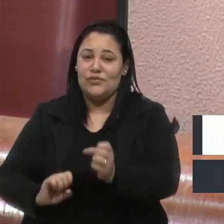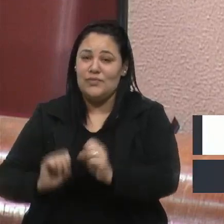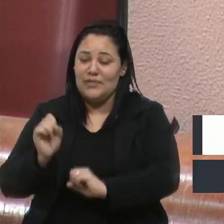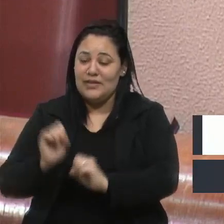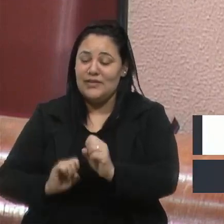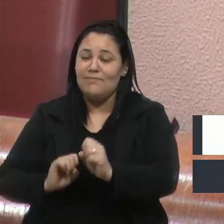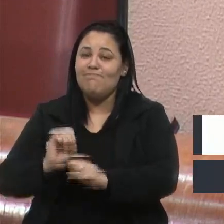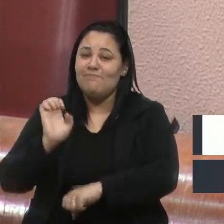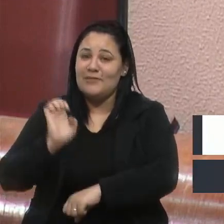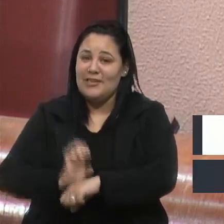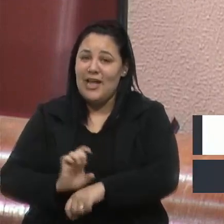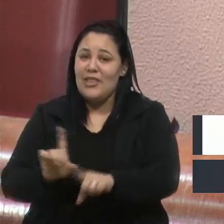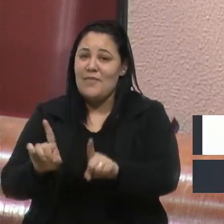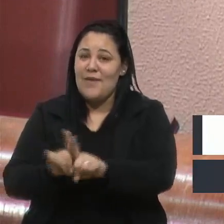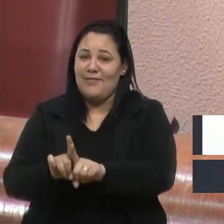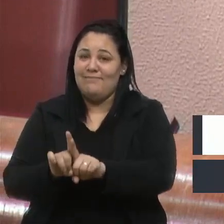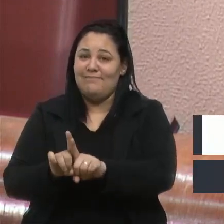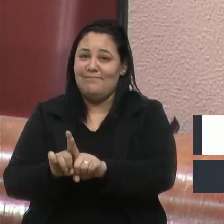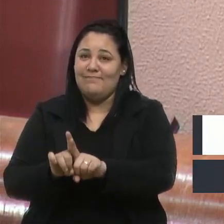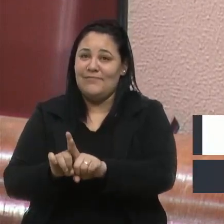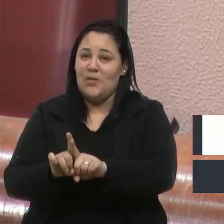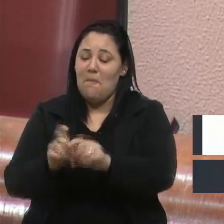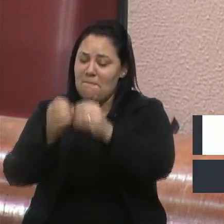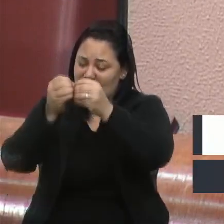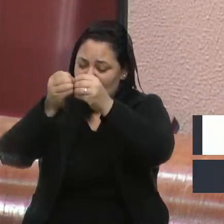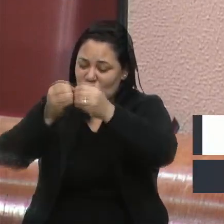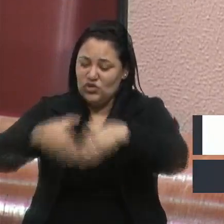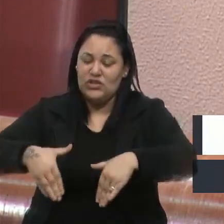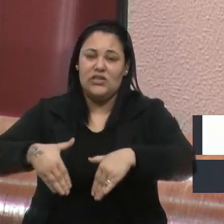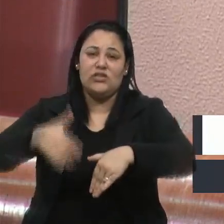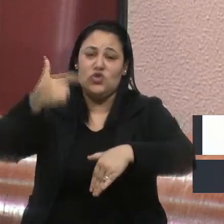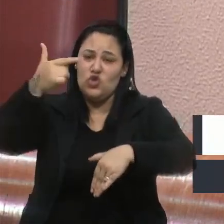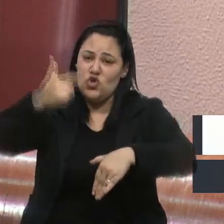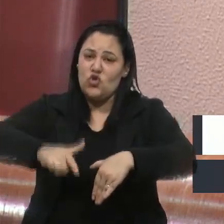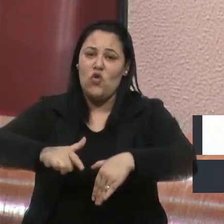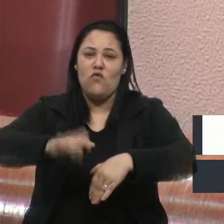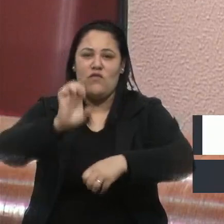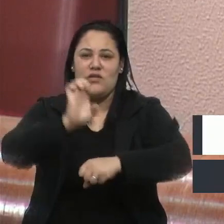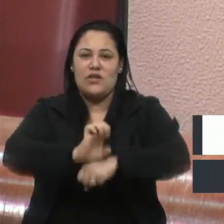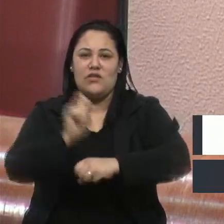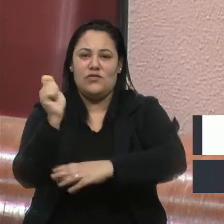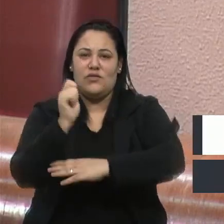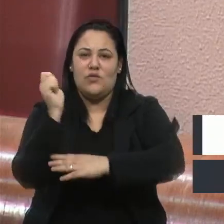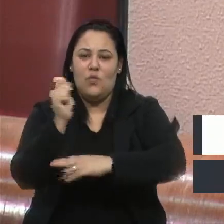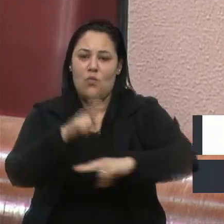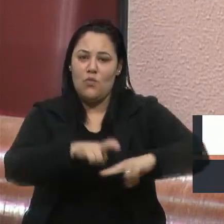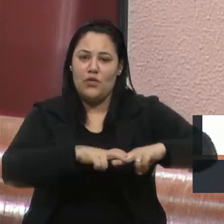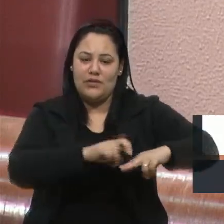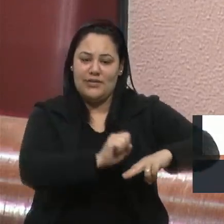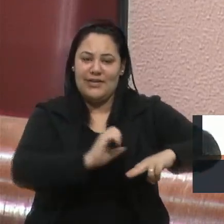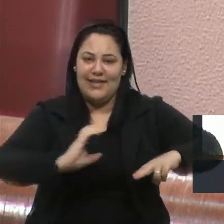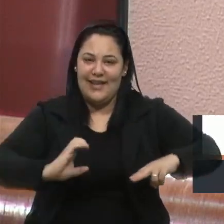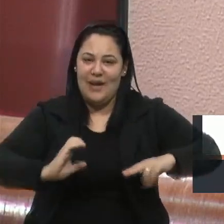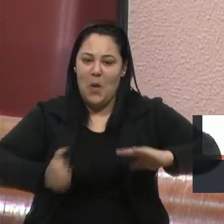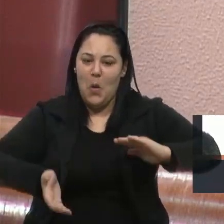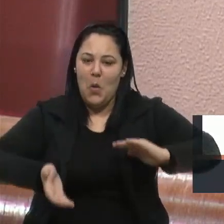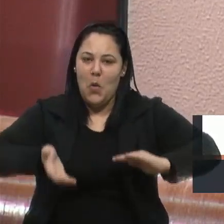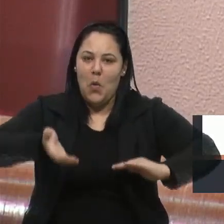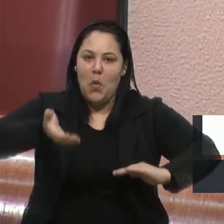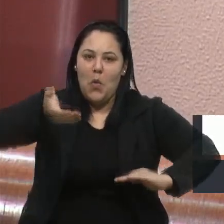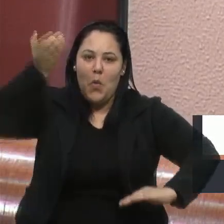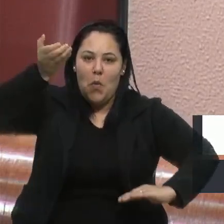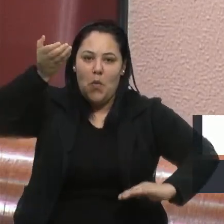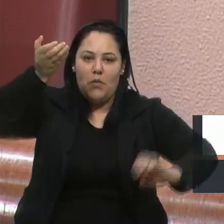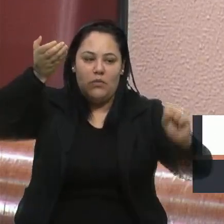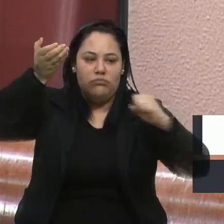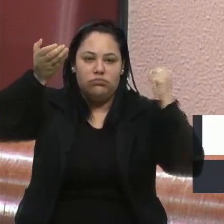estado. Estão quebrando o estado do Rio Grande do Sul mais uma vez. Por isso que Santa Catarina cresce a todo momento e o Rio Grande do Sul fica para